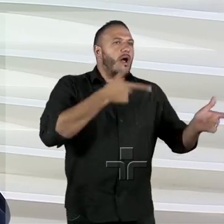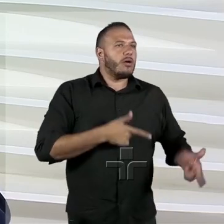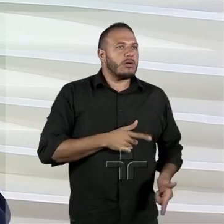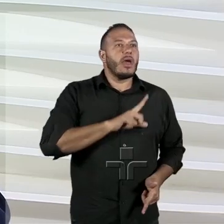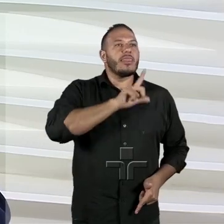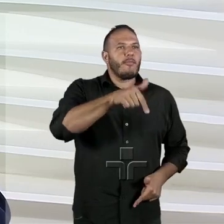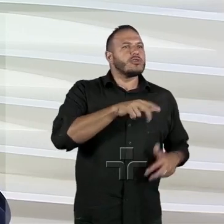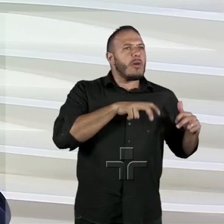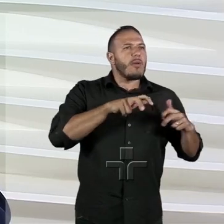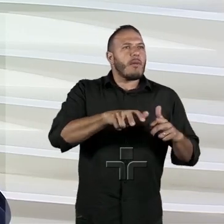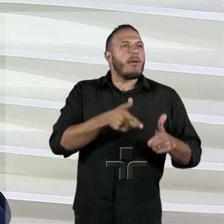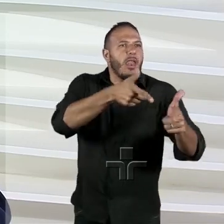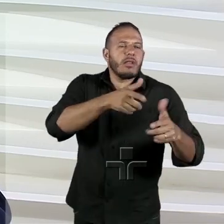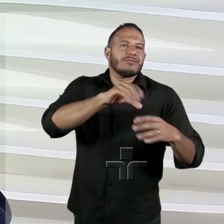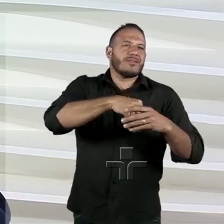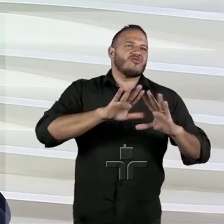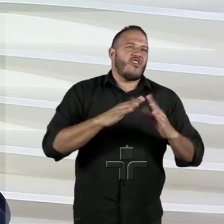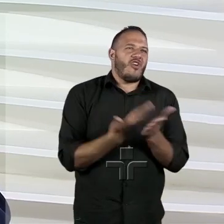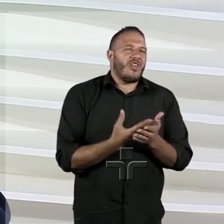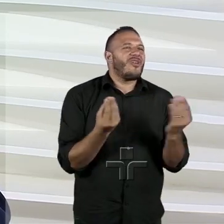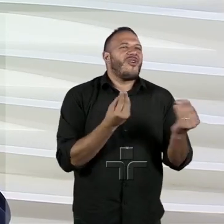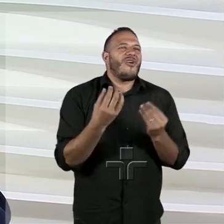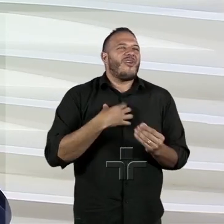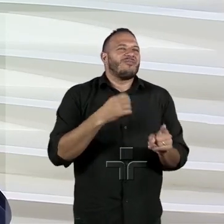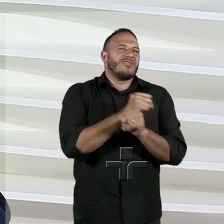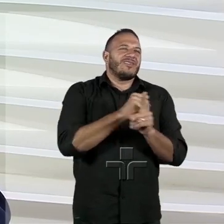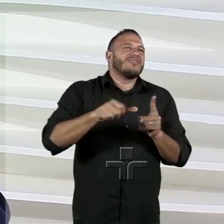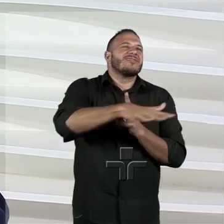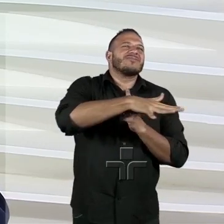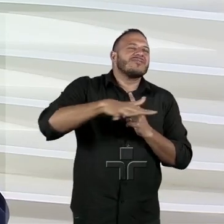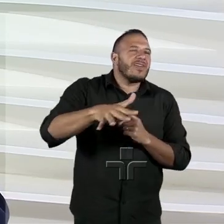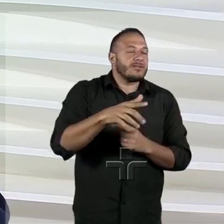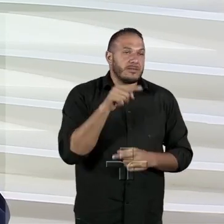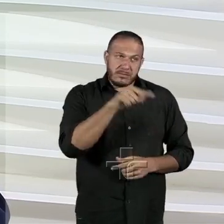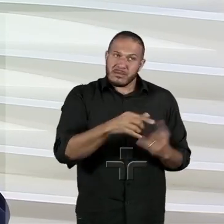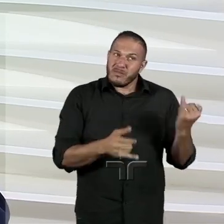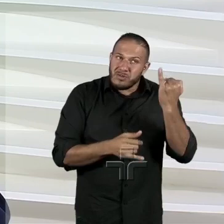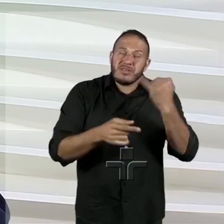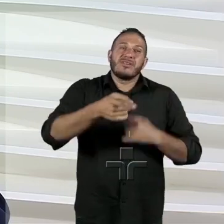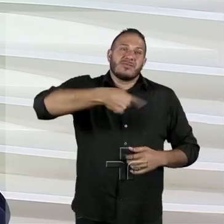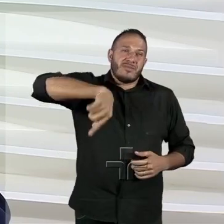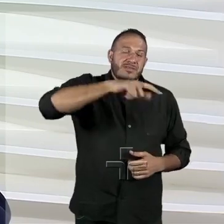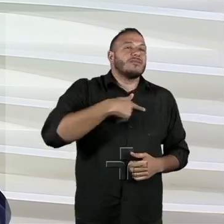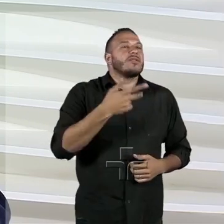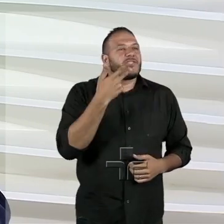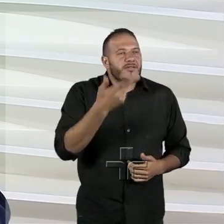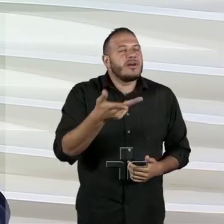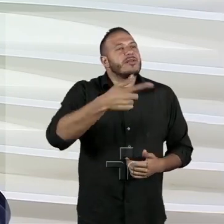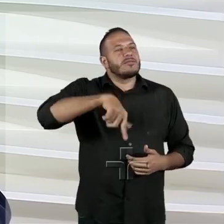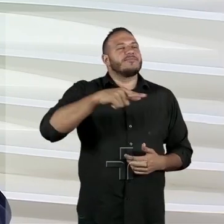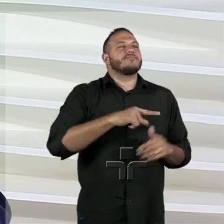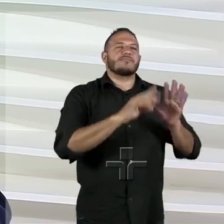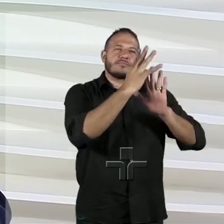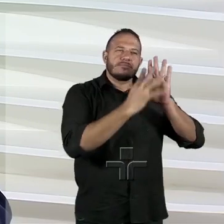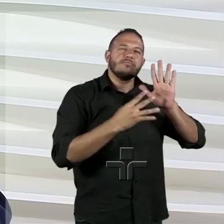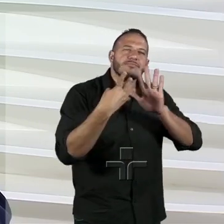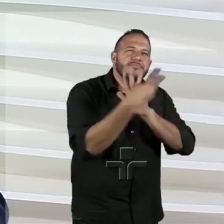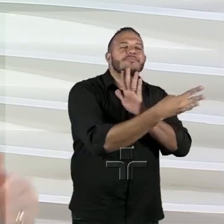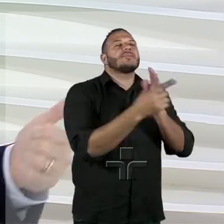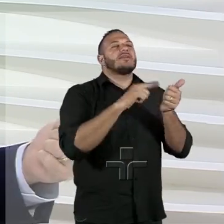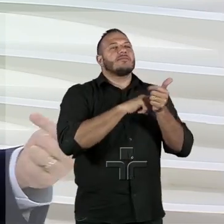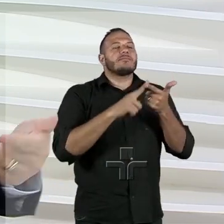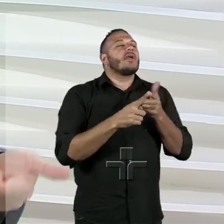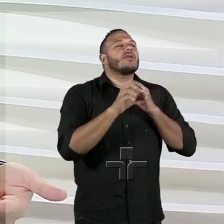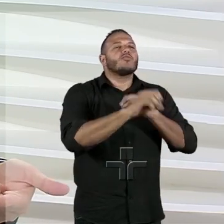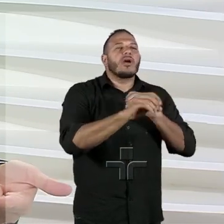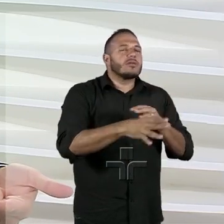é essa que nós estamos construindo? E aí aqui é um ponto muito importante para a gente. Quando a gente fala de currículo, quando a gente fala de que educação a gente está fazendo,